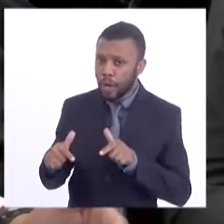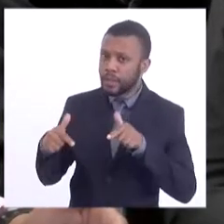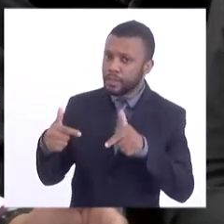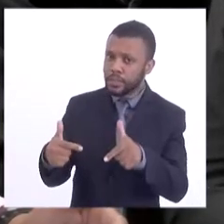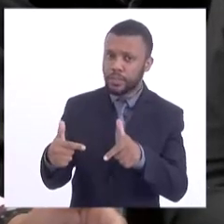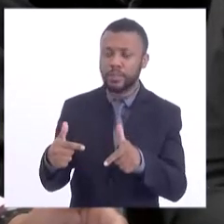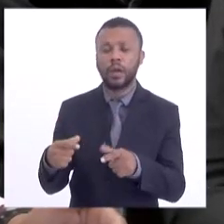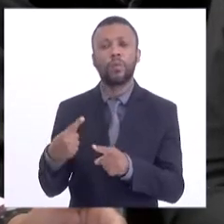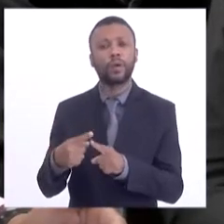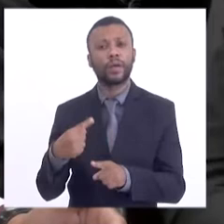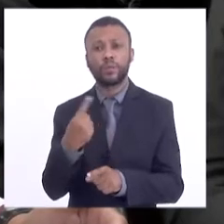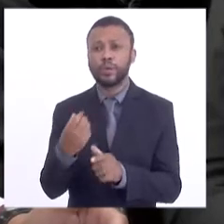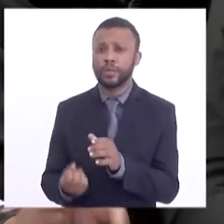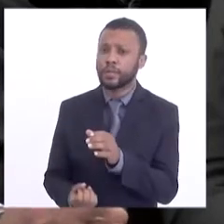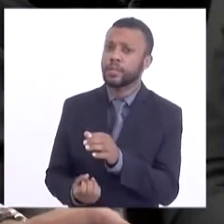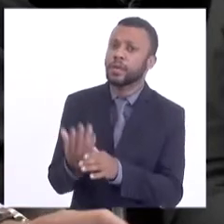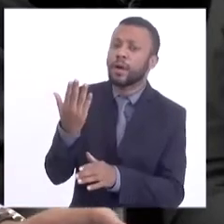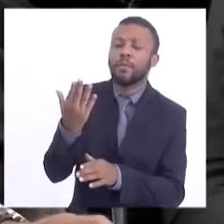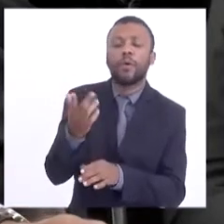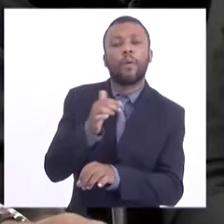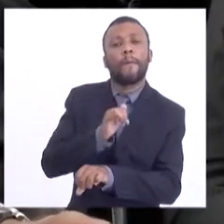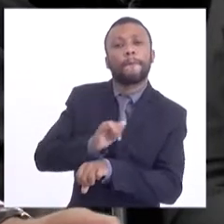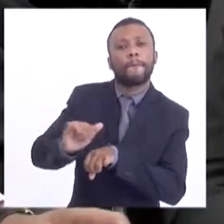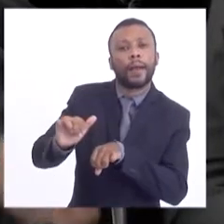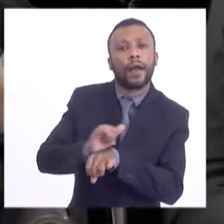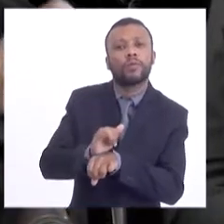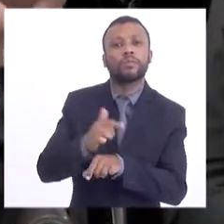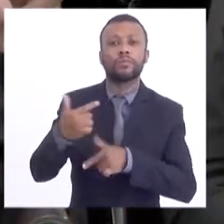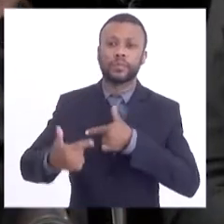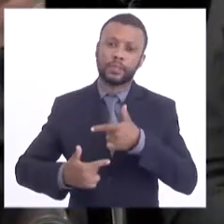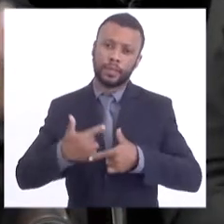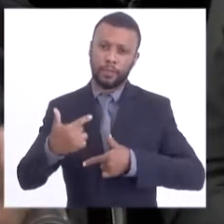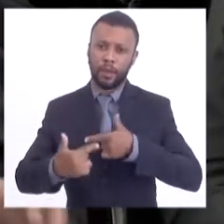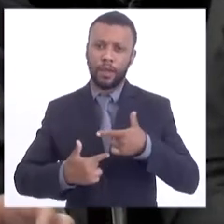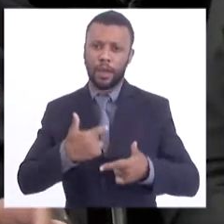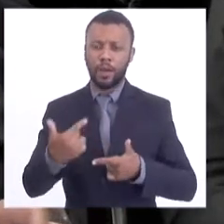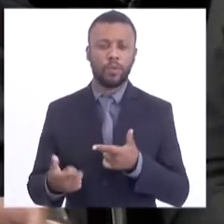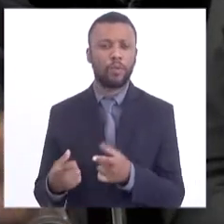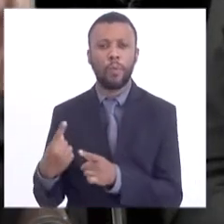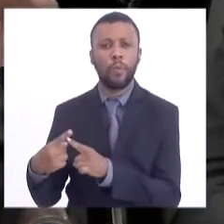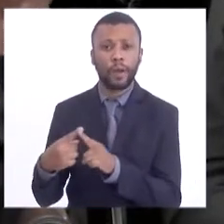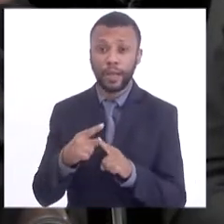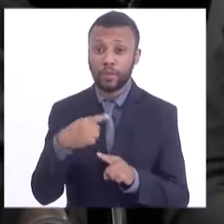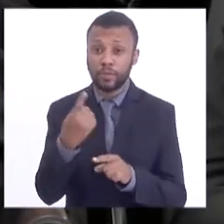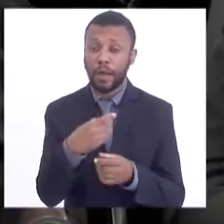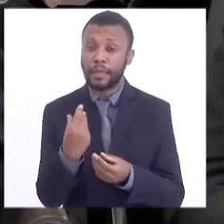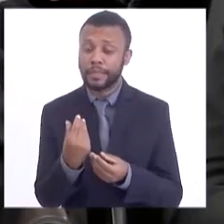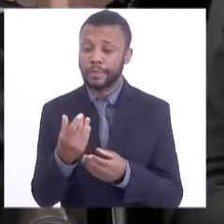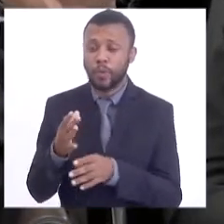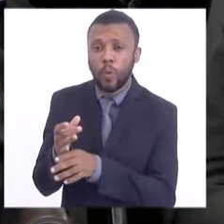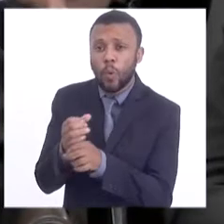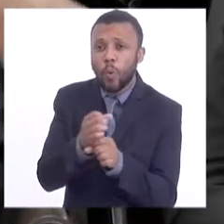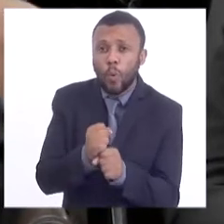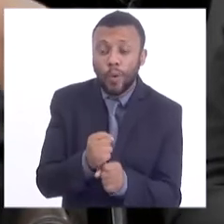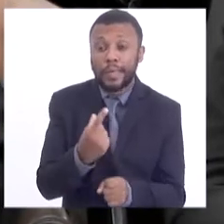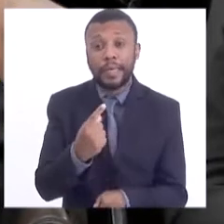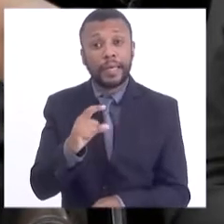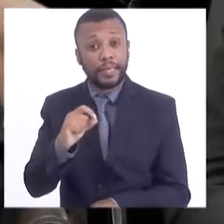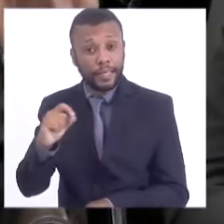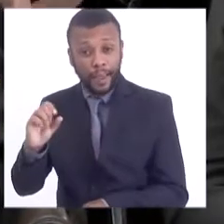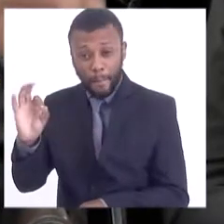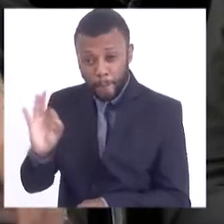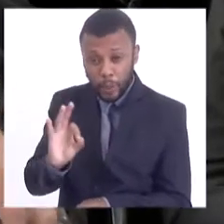pena plantamos um método de trabalho que foi basicamente ou inveja a gente entregar o orçamento sem por cento por uma